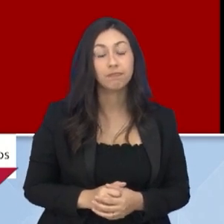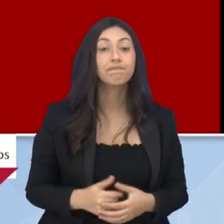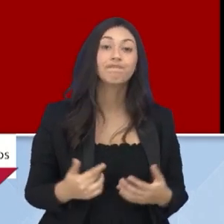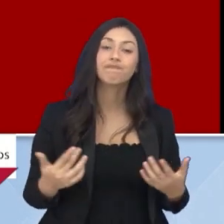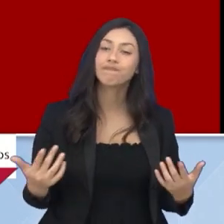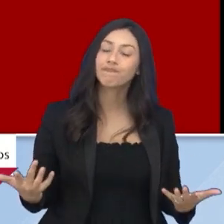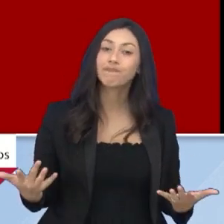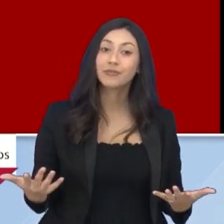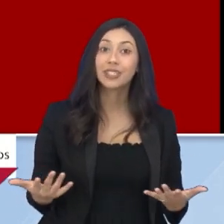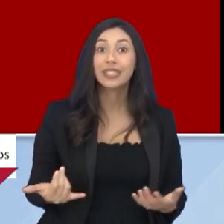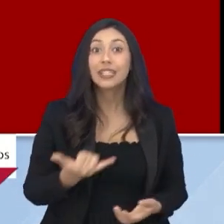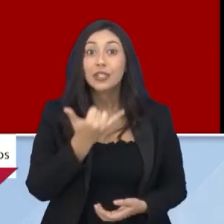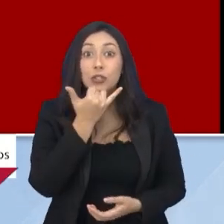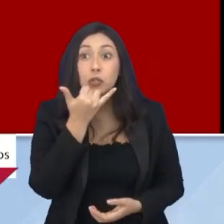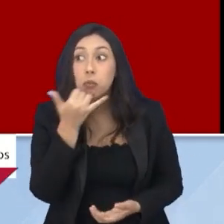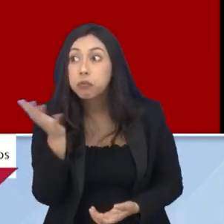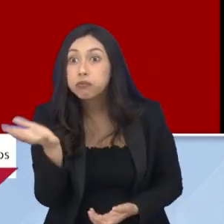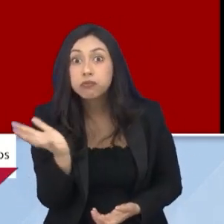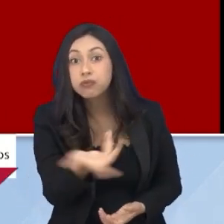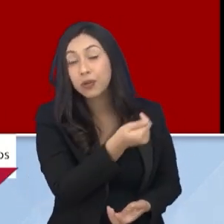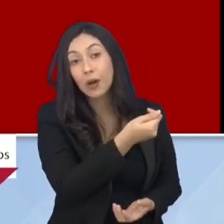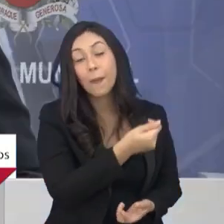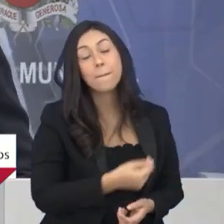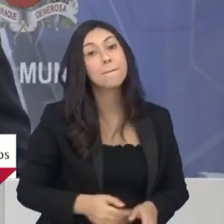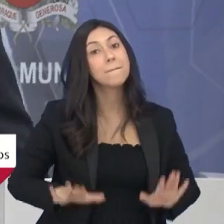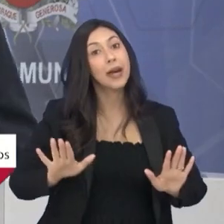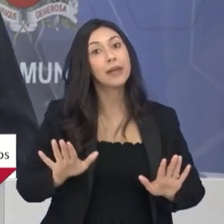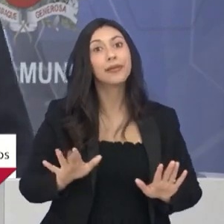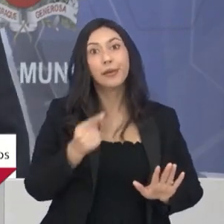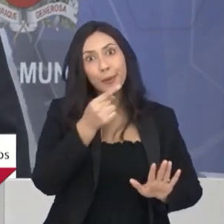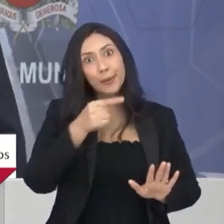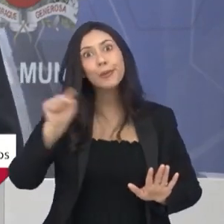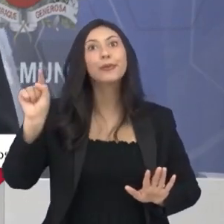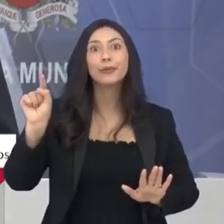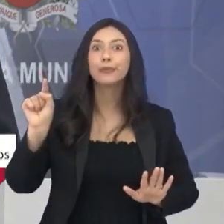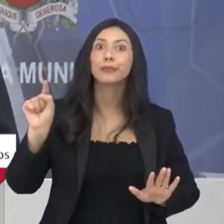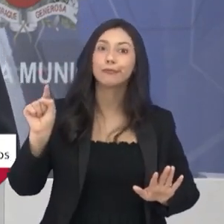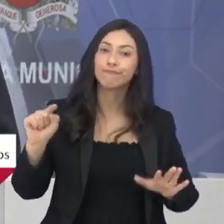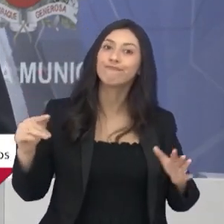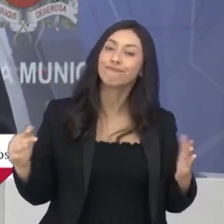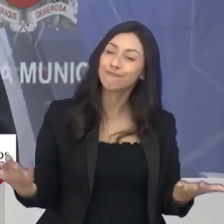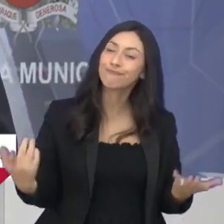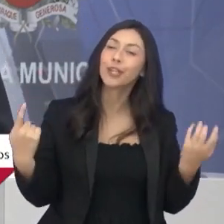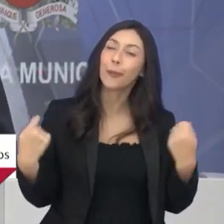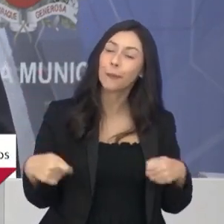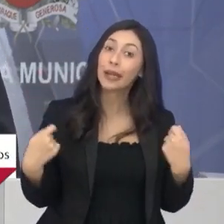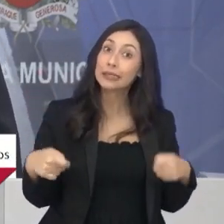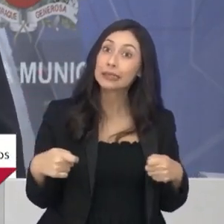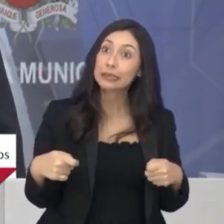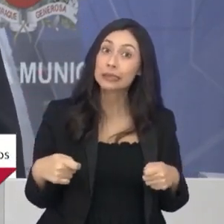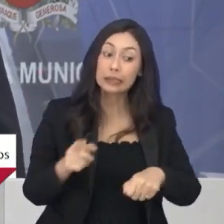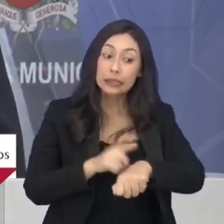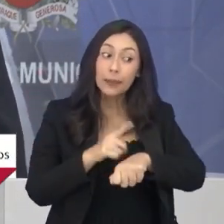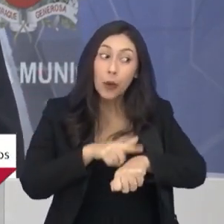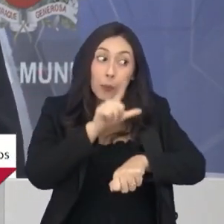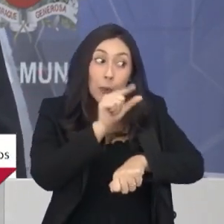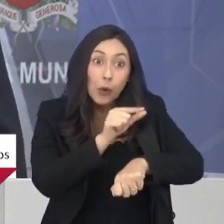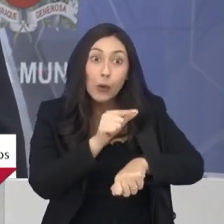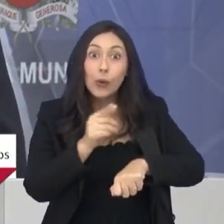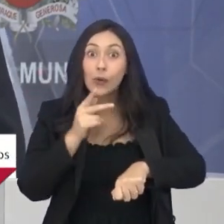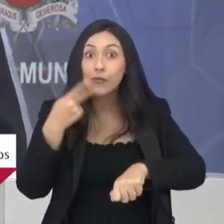então desculpa a correria mas quem fica por último acaba ficando apertado então